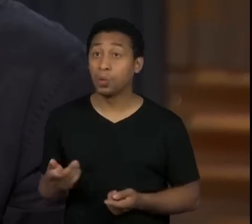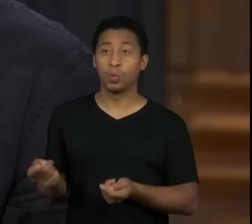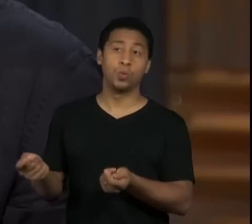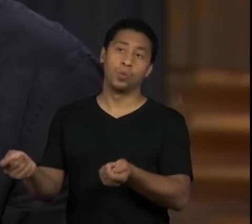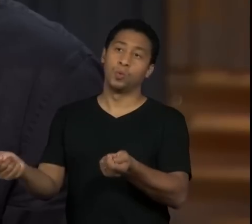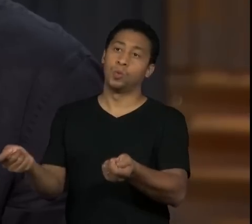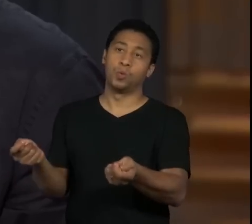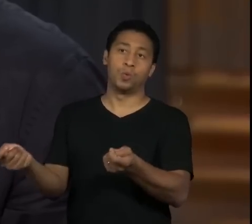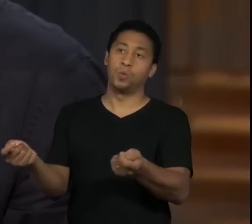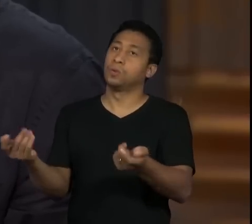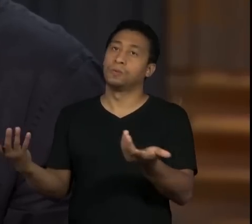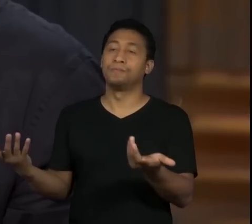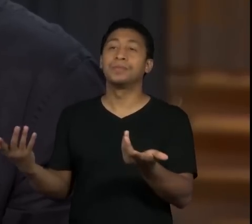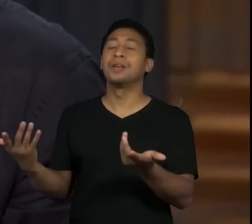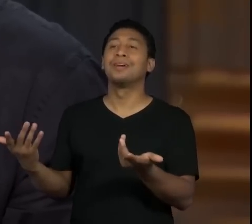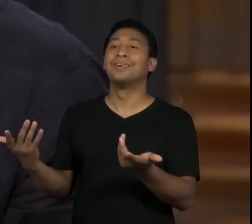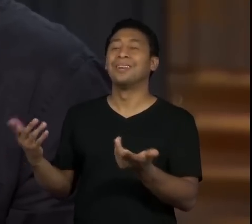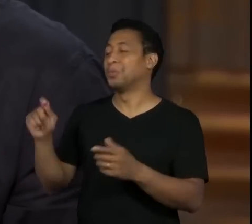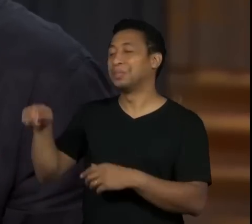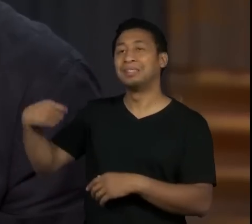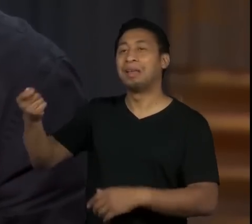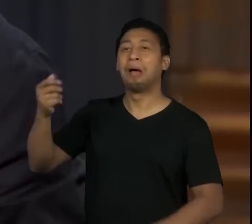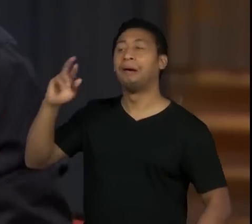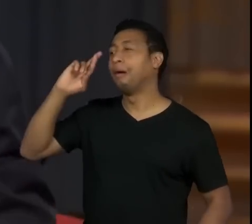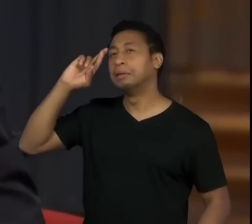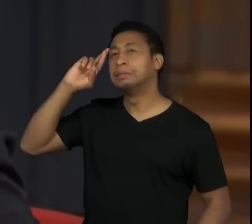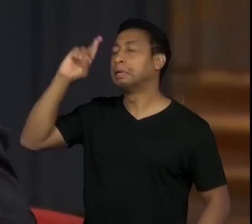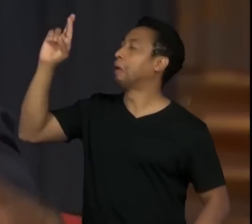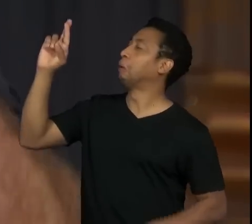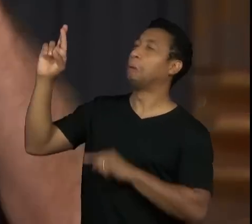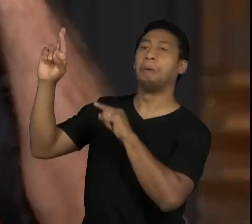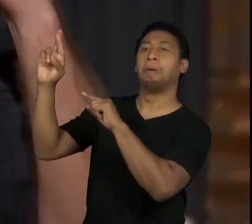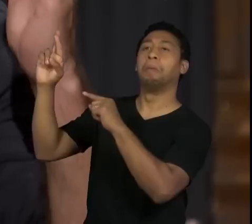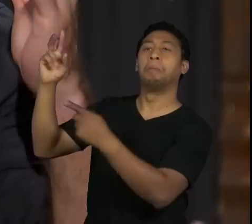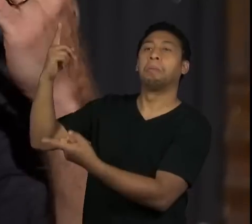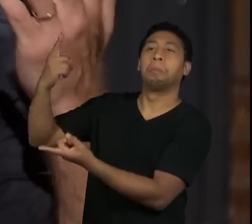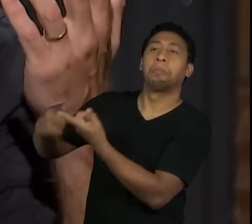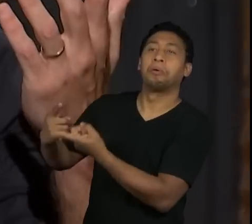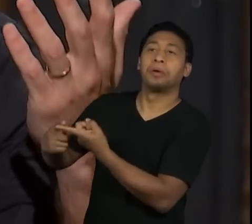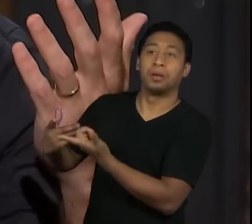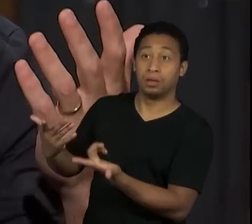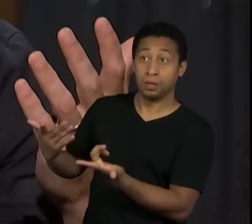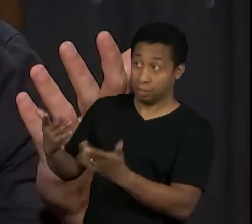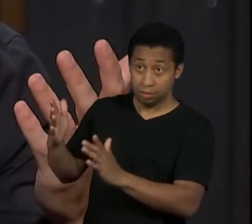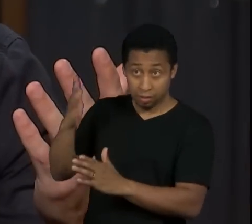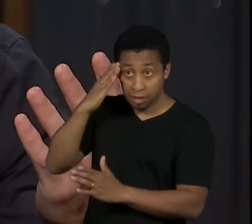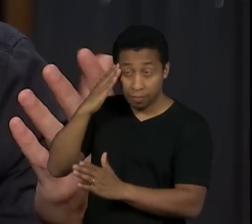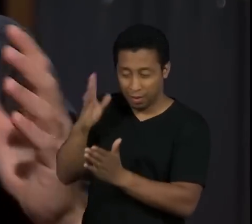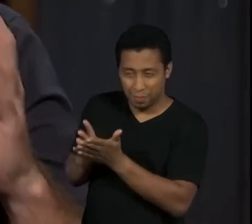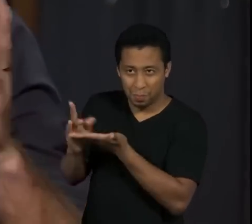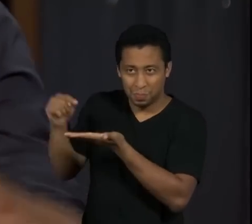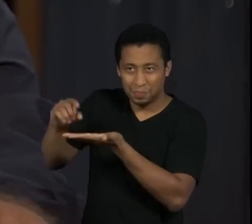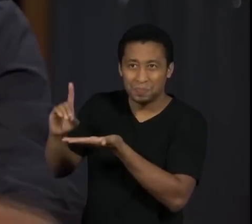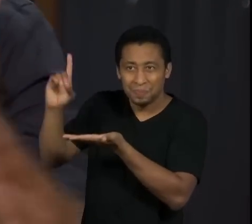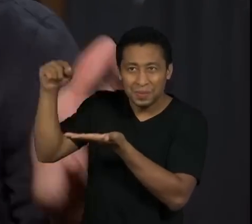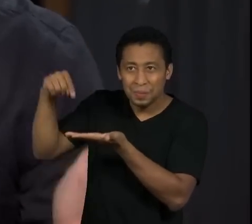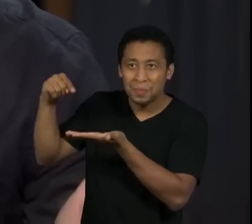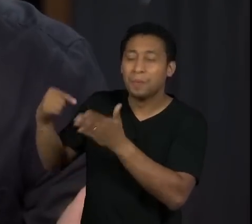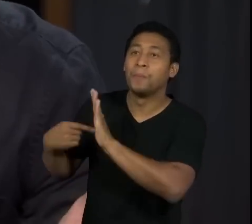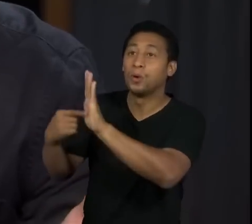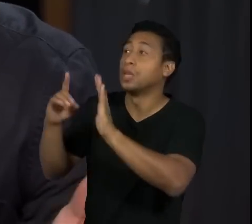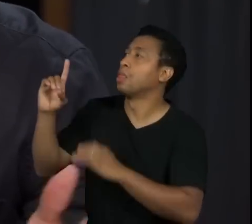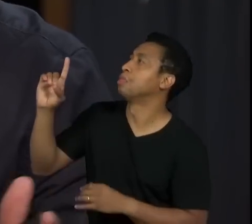vem a palavra Senhor, que a gente tanto usa, né? Deus nosso Senhor, a gente não usa isso? O Senhor